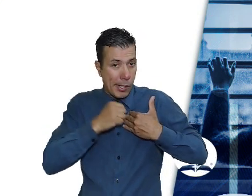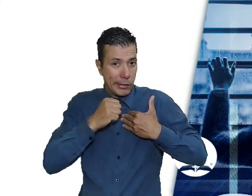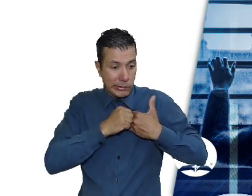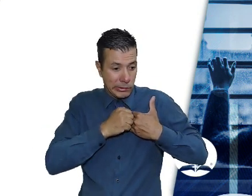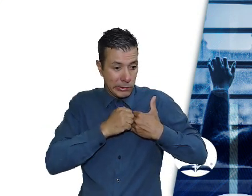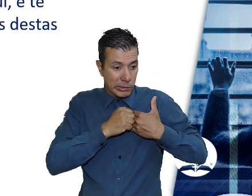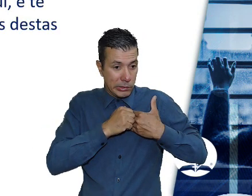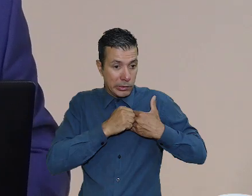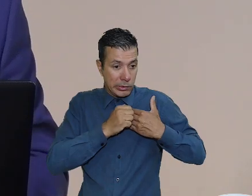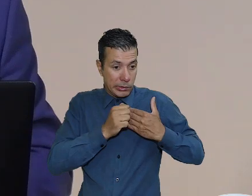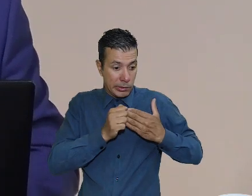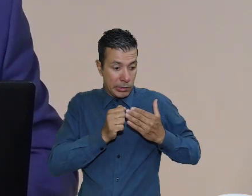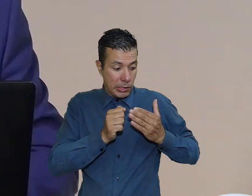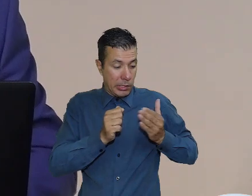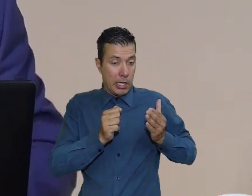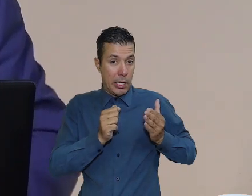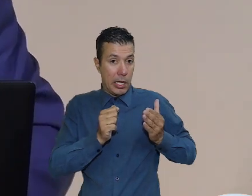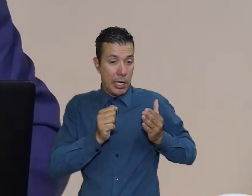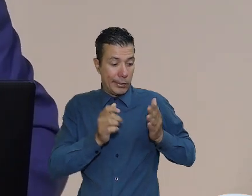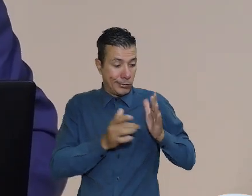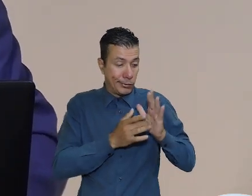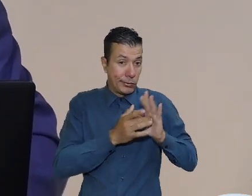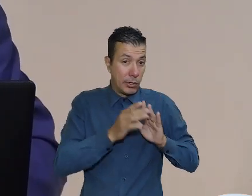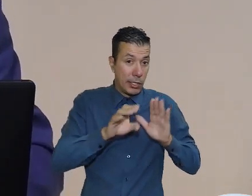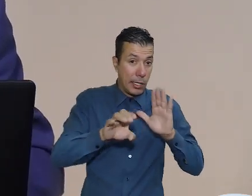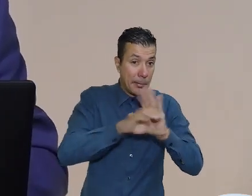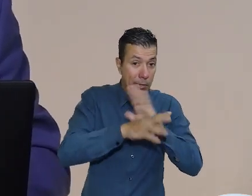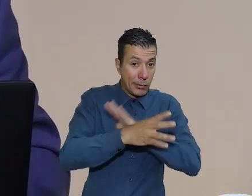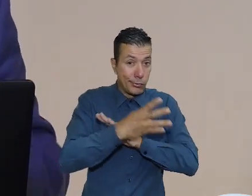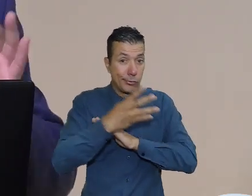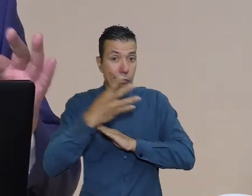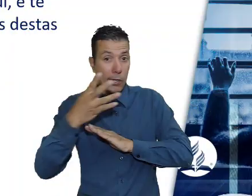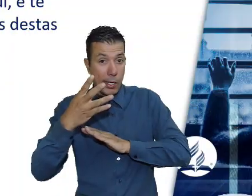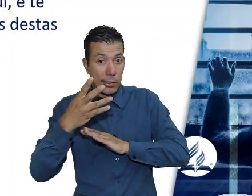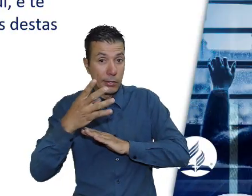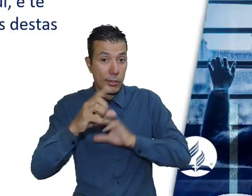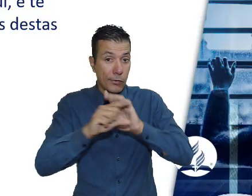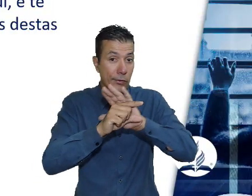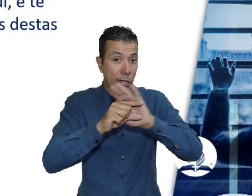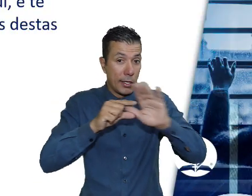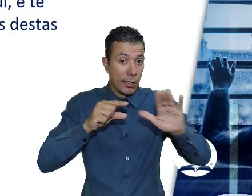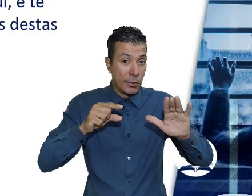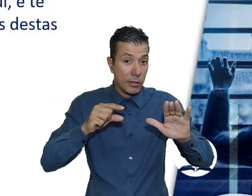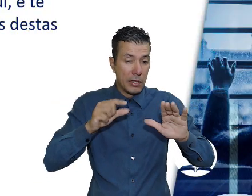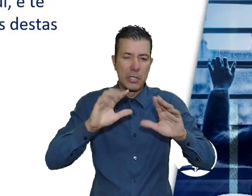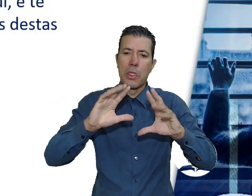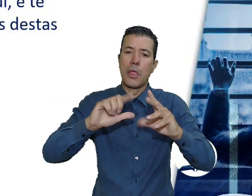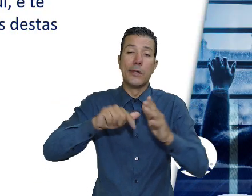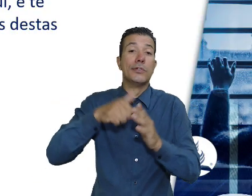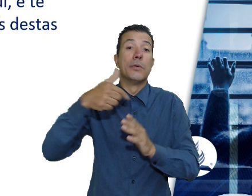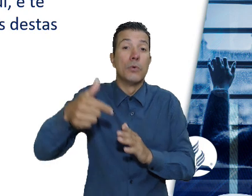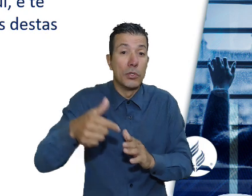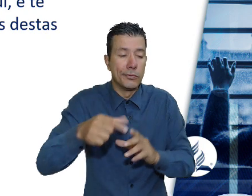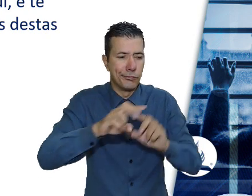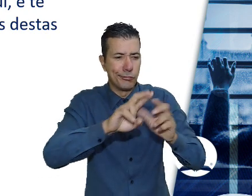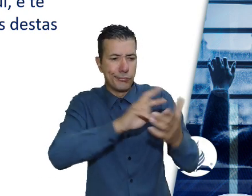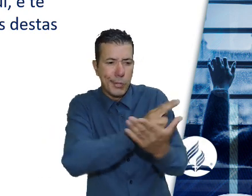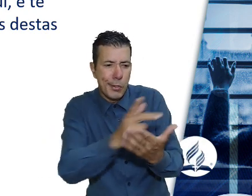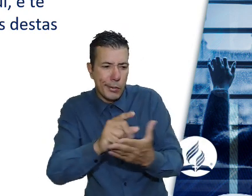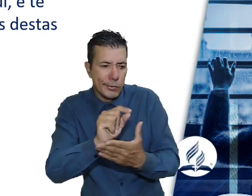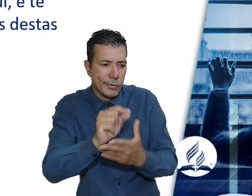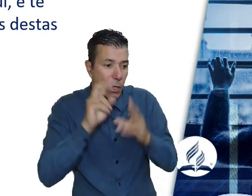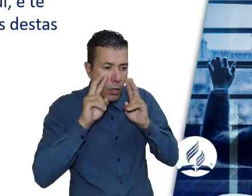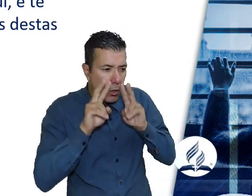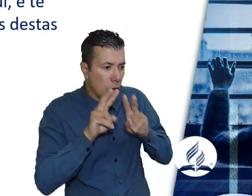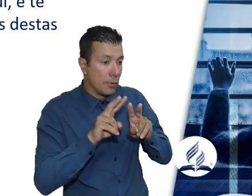que, de repente, João, ele se vira lá no capítulo 4, no verso 1, e lá está escrito assim, ó: depois dessas coisas, olhei, e eis